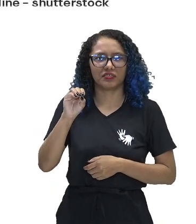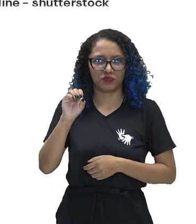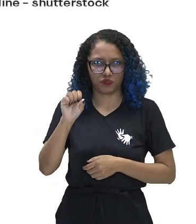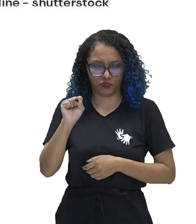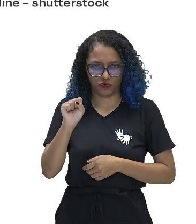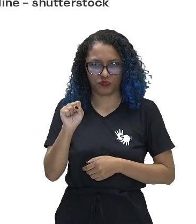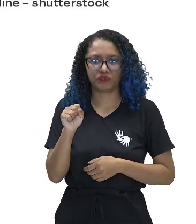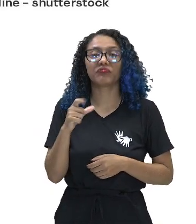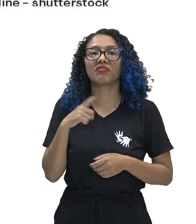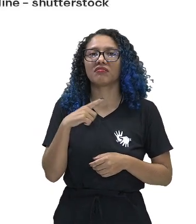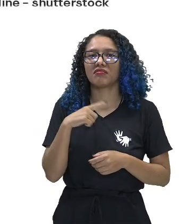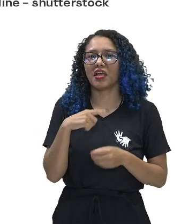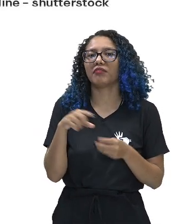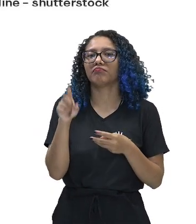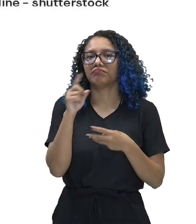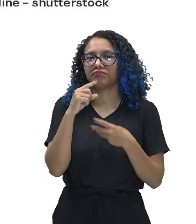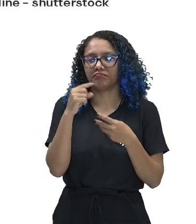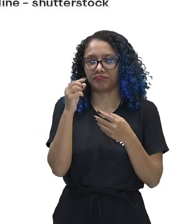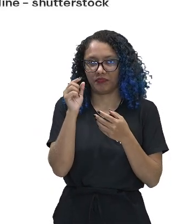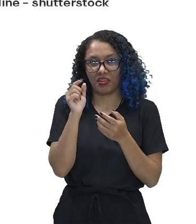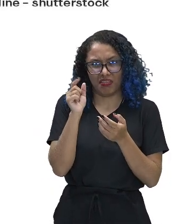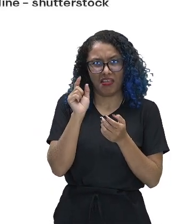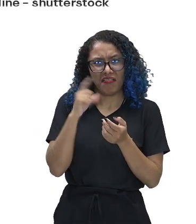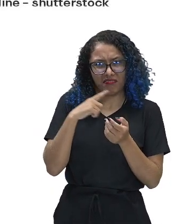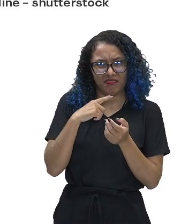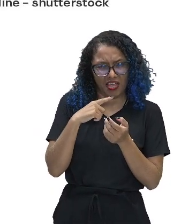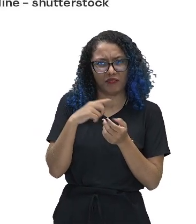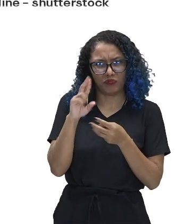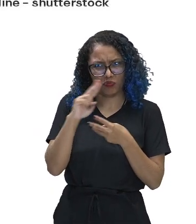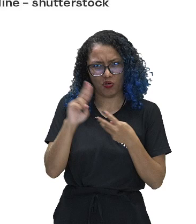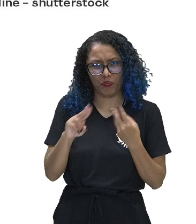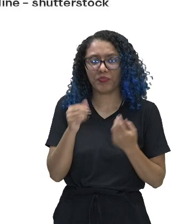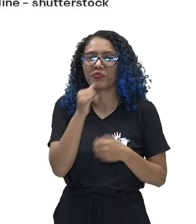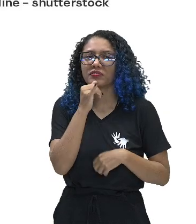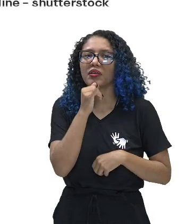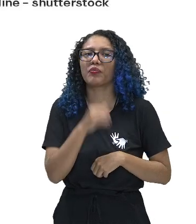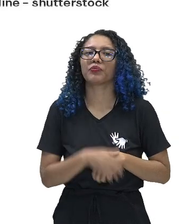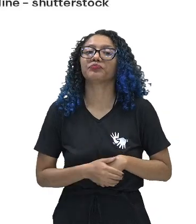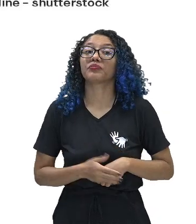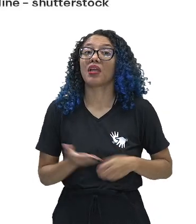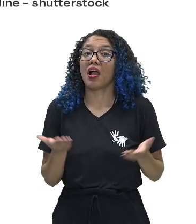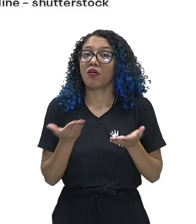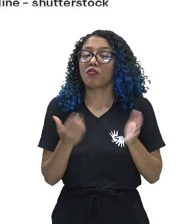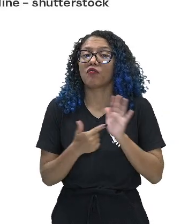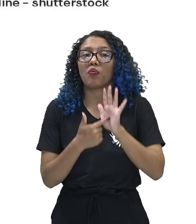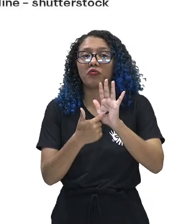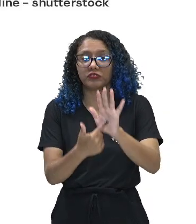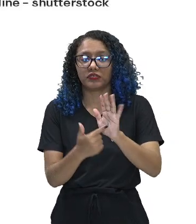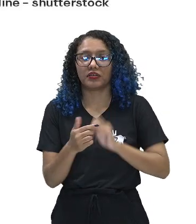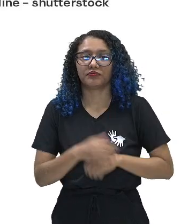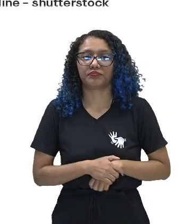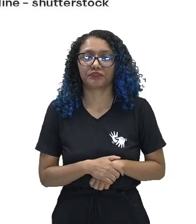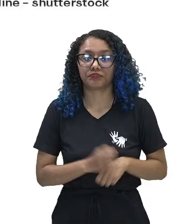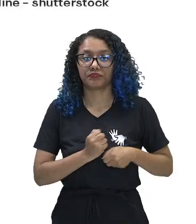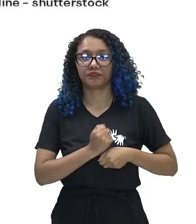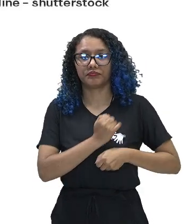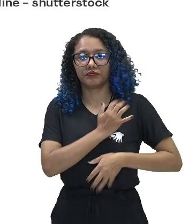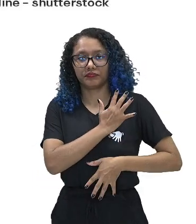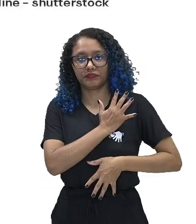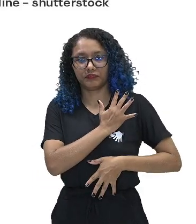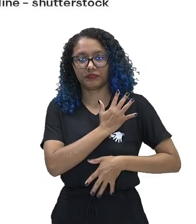nós vamos iniciar pelas artérias. As artérias, elas transportam o